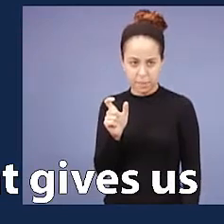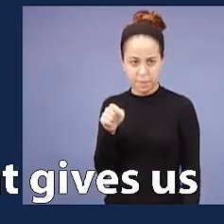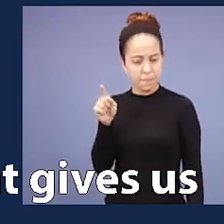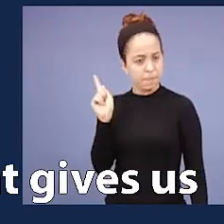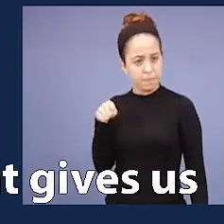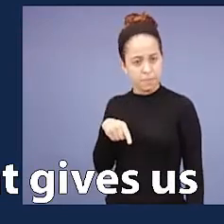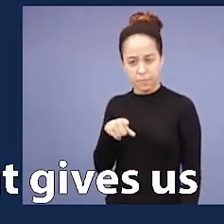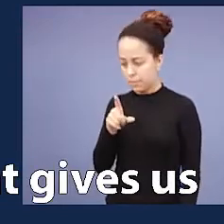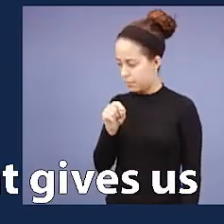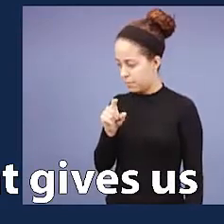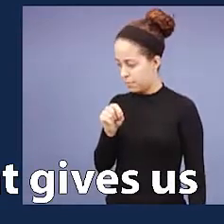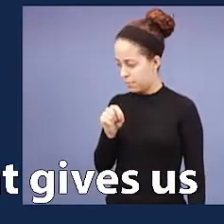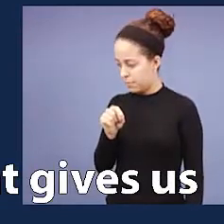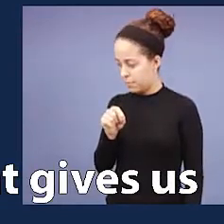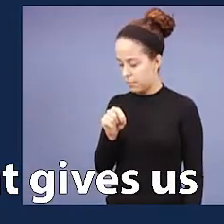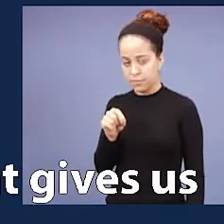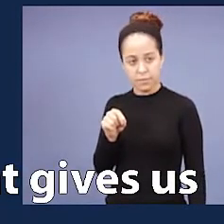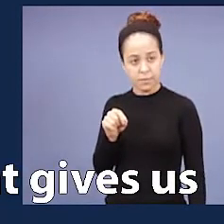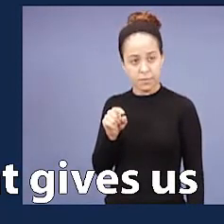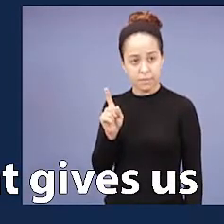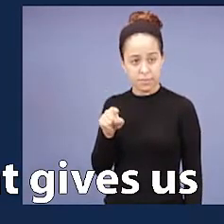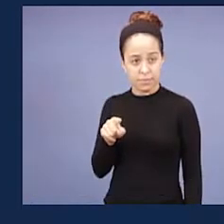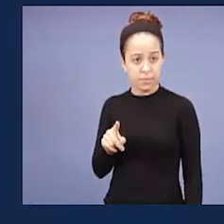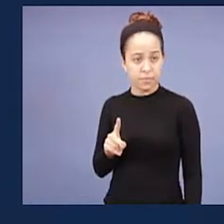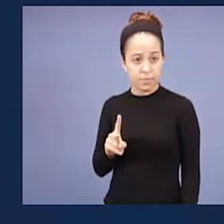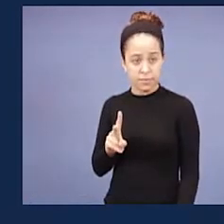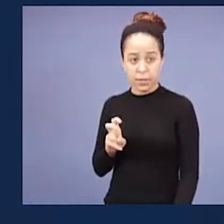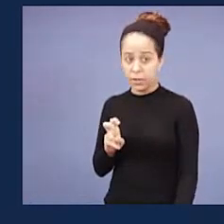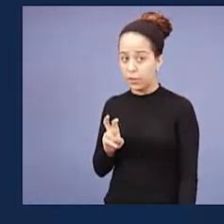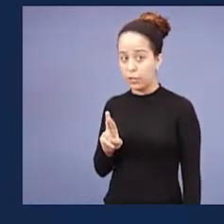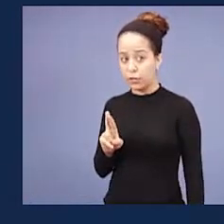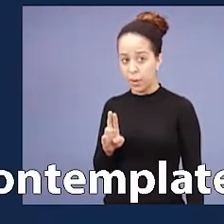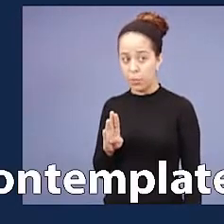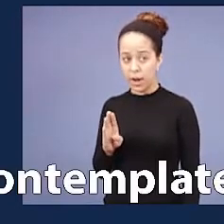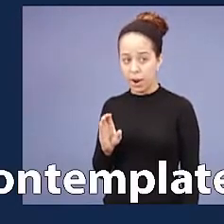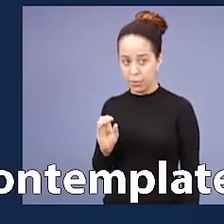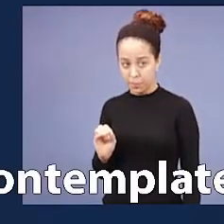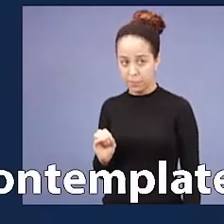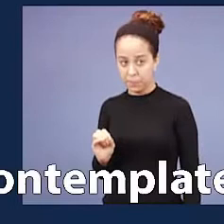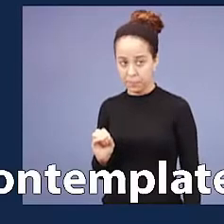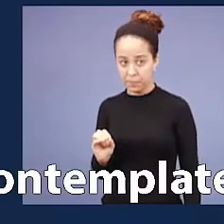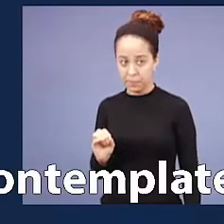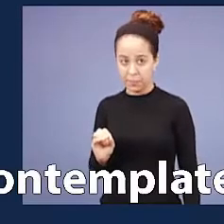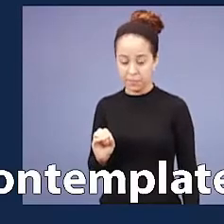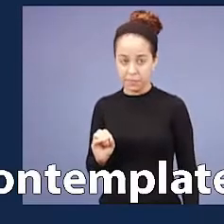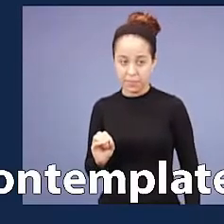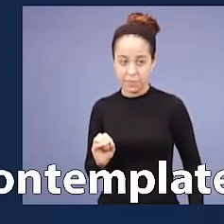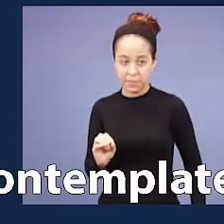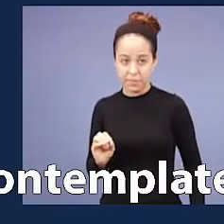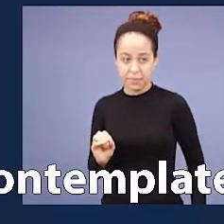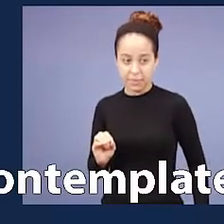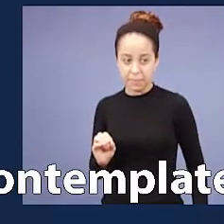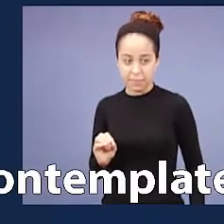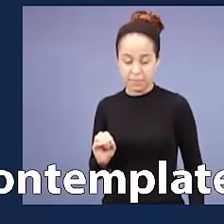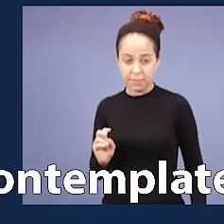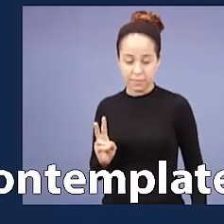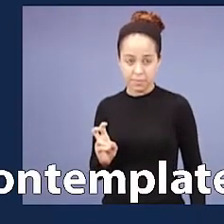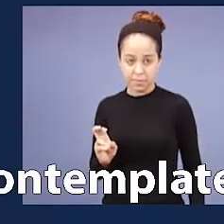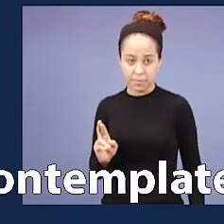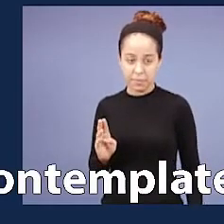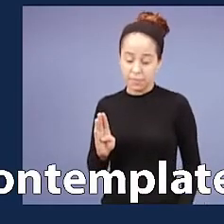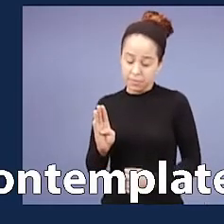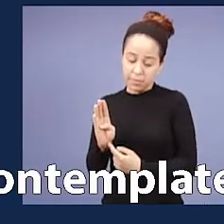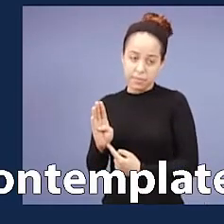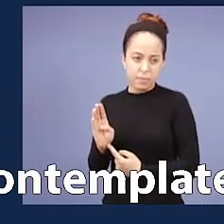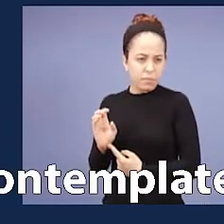o verbo eo verbo oral que nos dá receber essa palavra nos